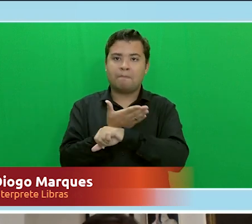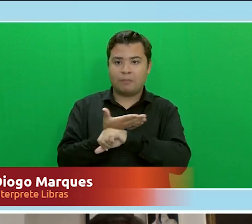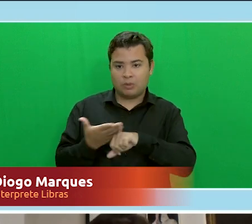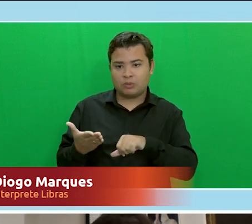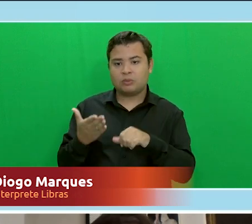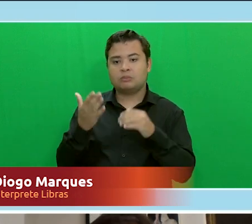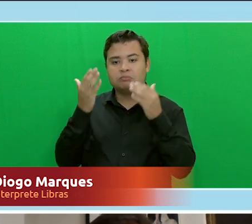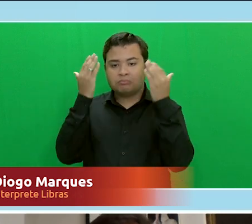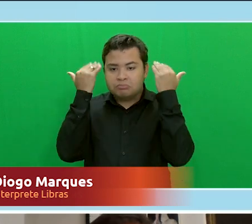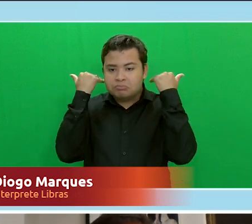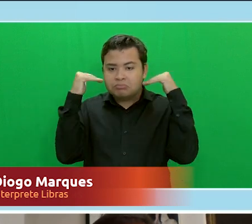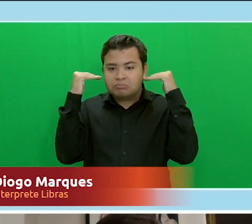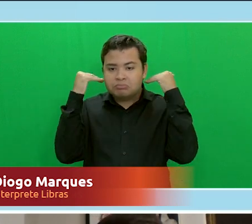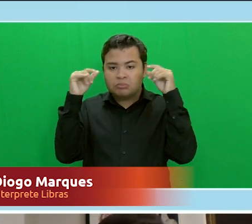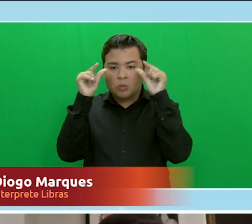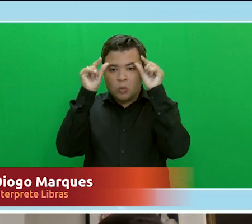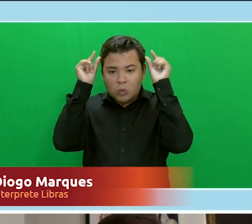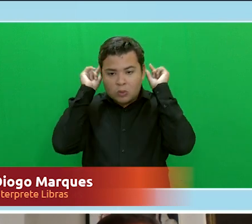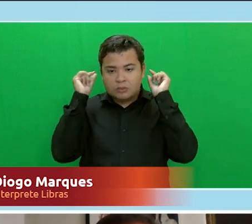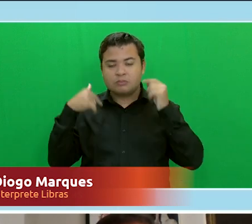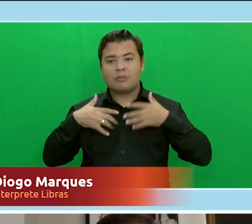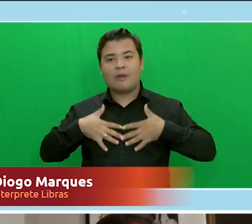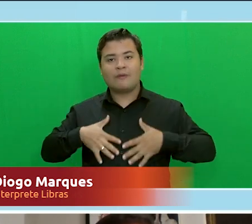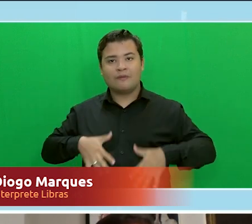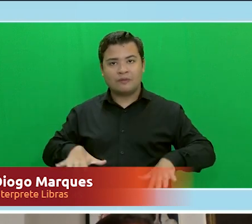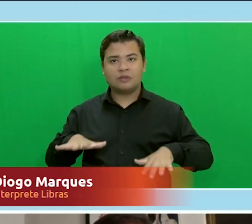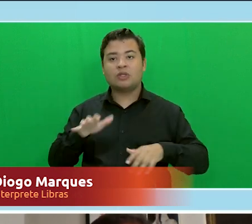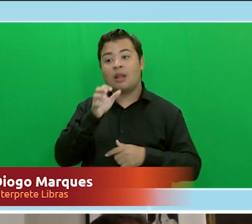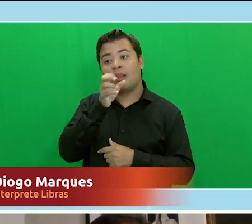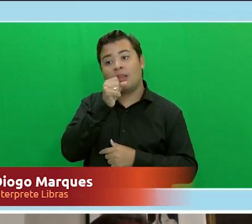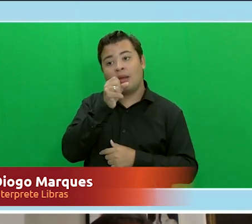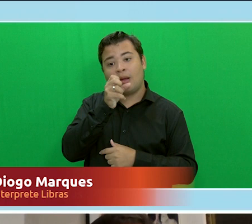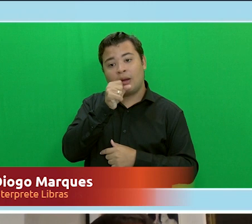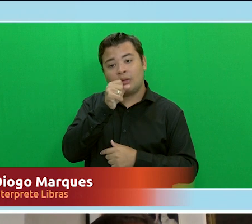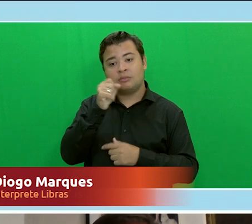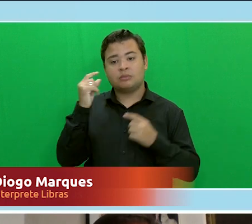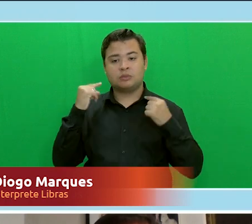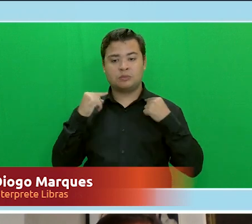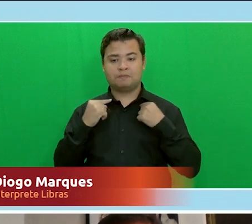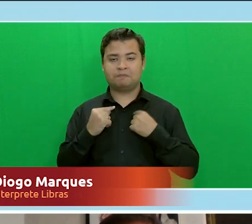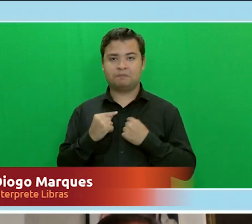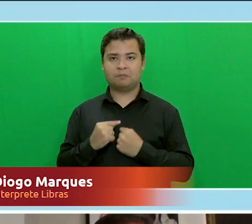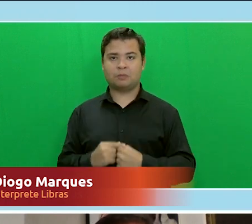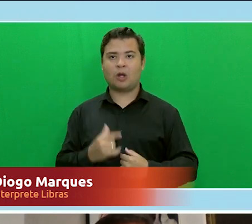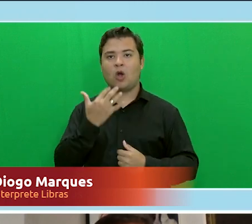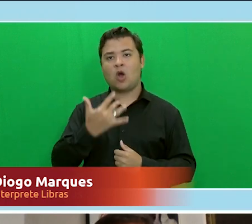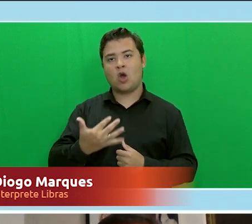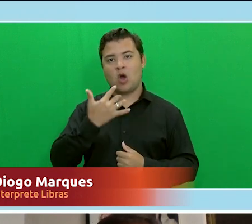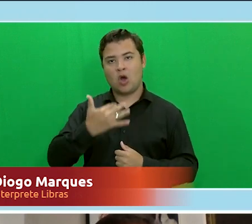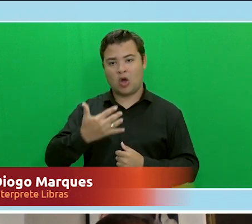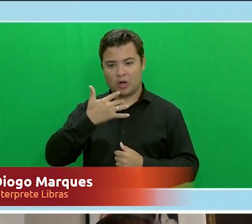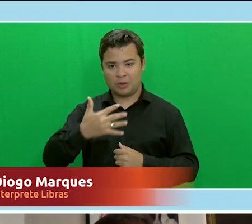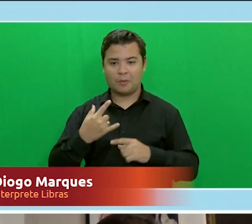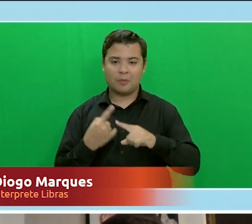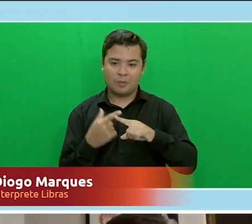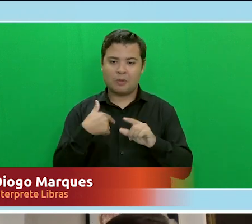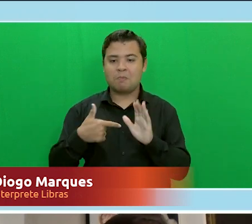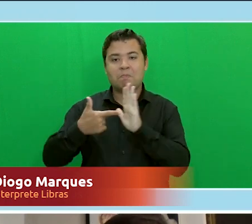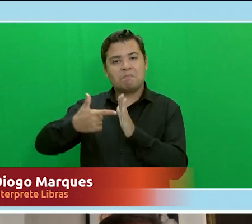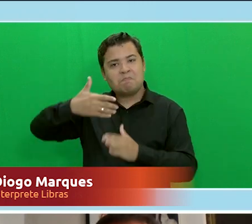sou branca, cabelo curto, estou de vestido laranjado, com colar bem